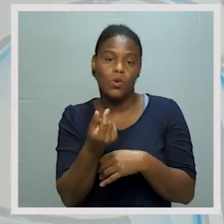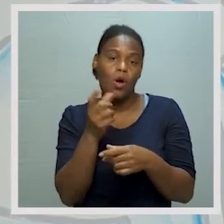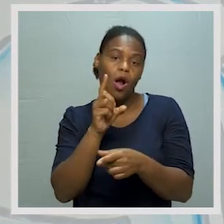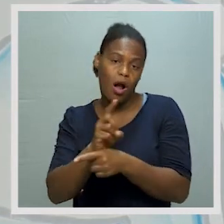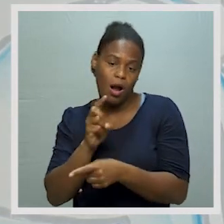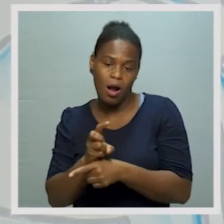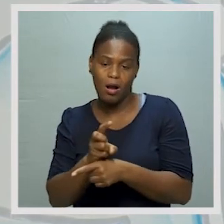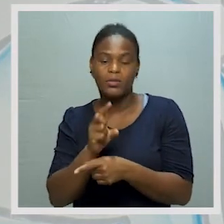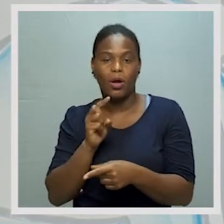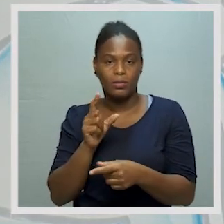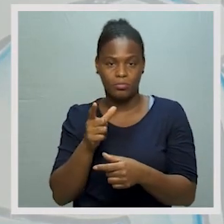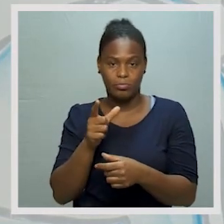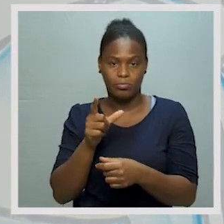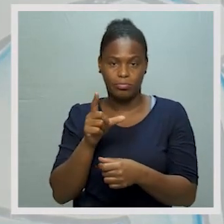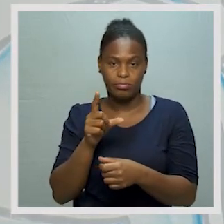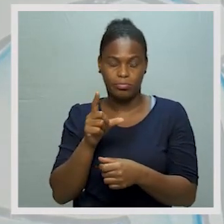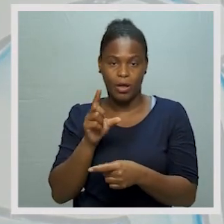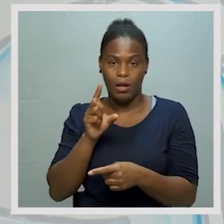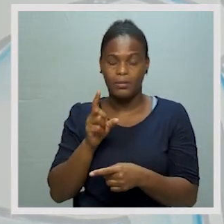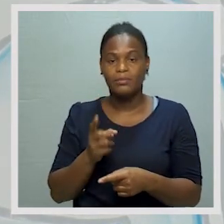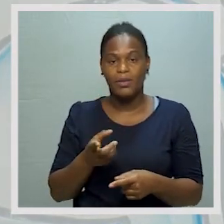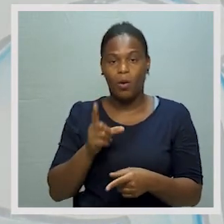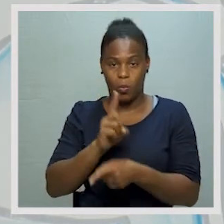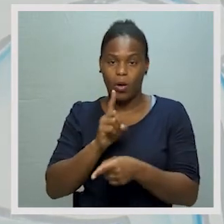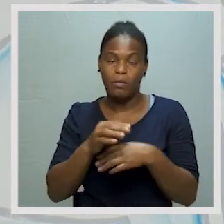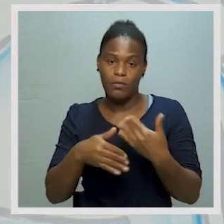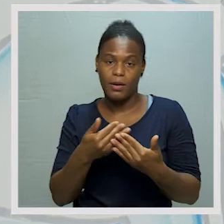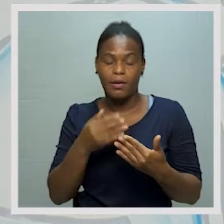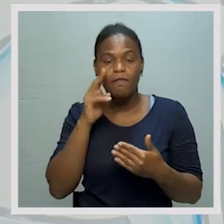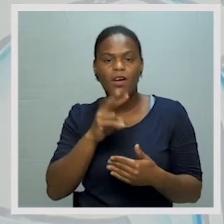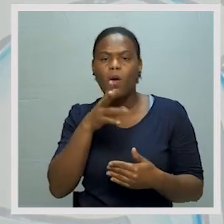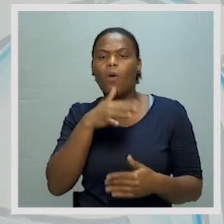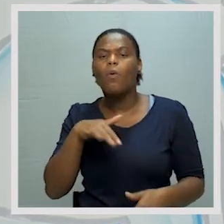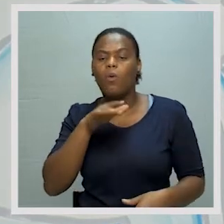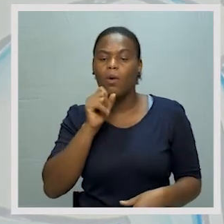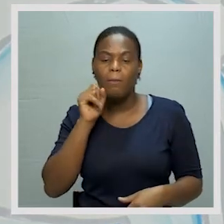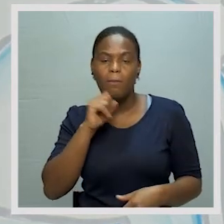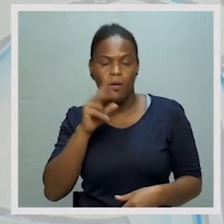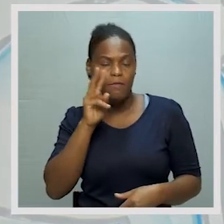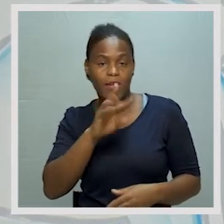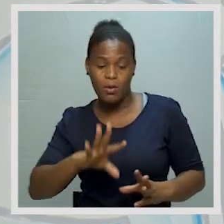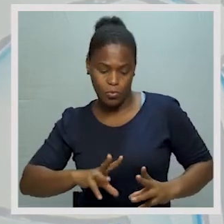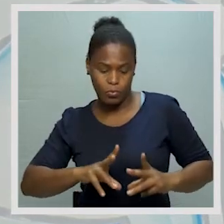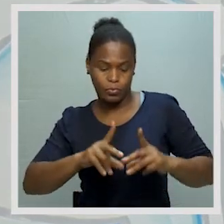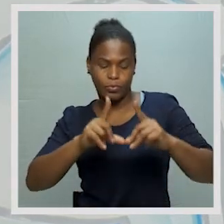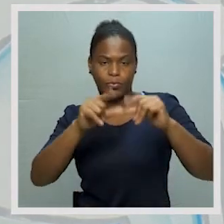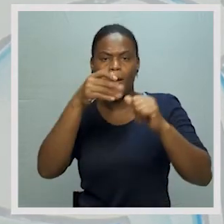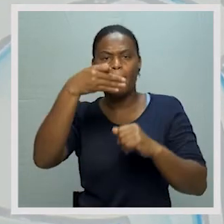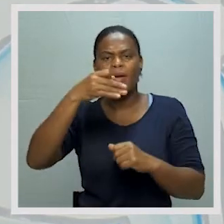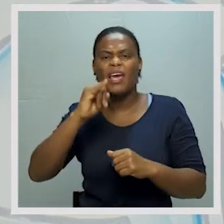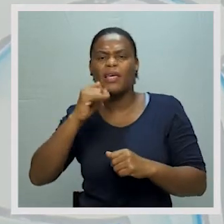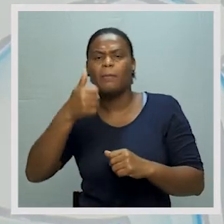preços encadeados é preços constantes. Vocês podem ver onde é que nós vamos ver a evolução do produto